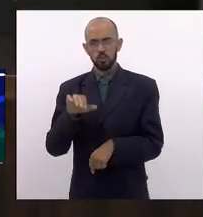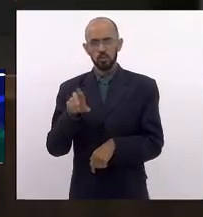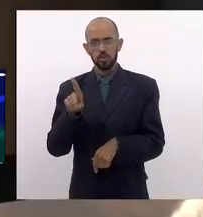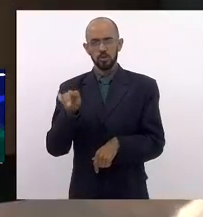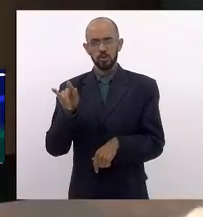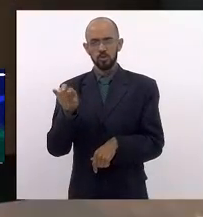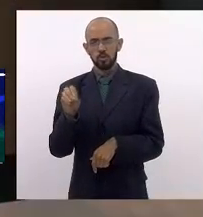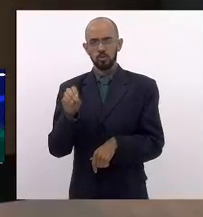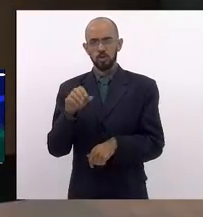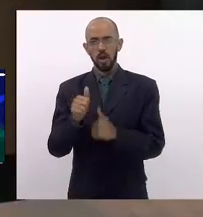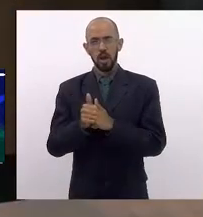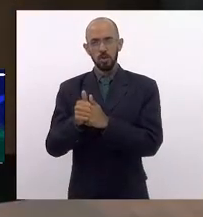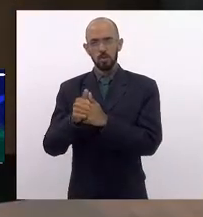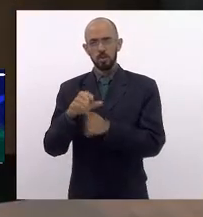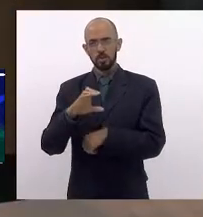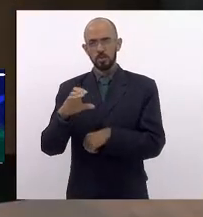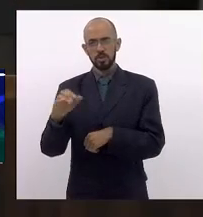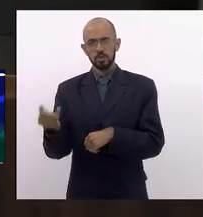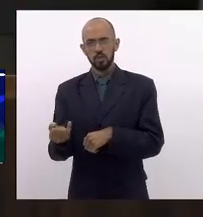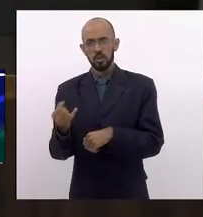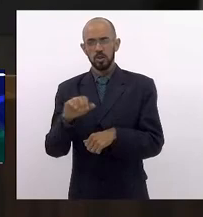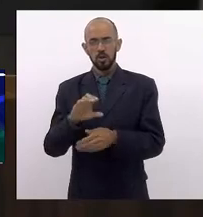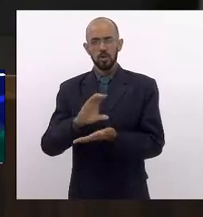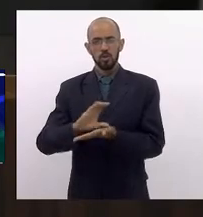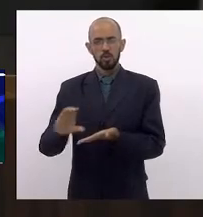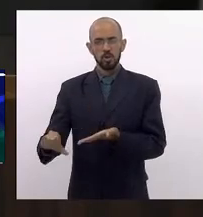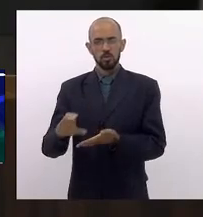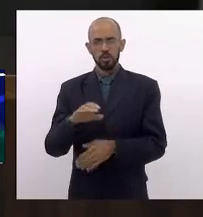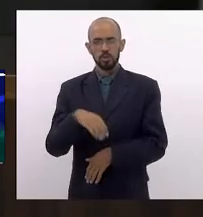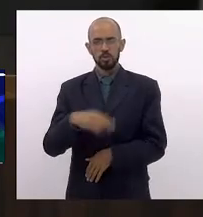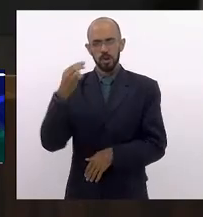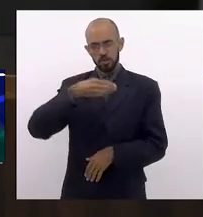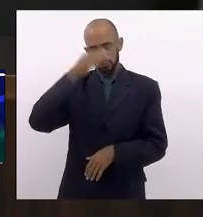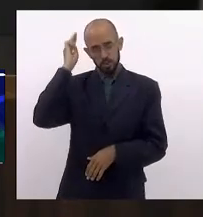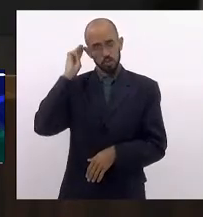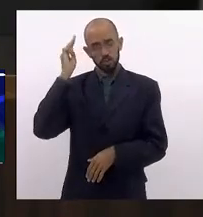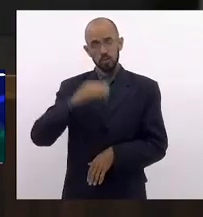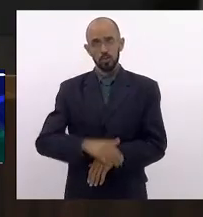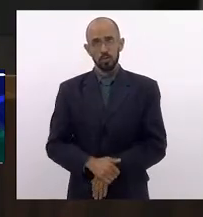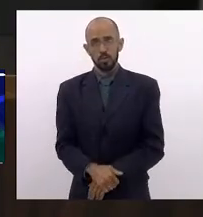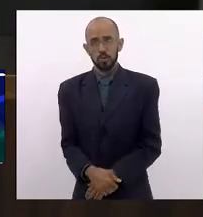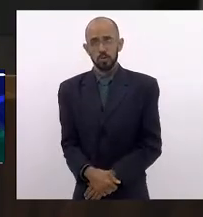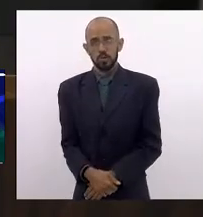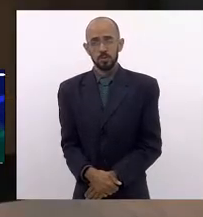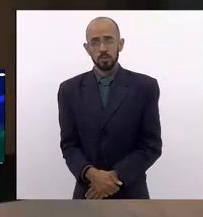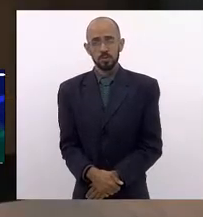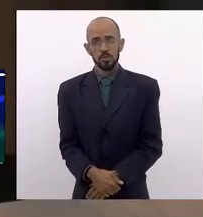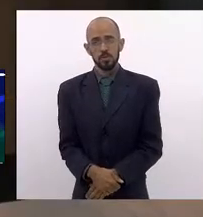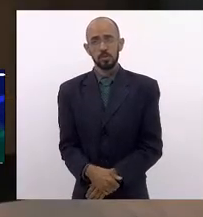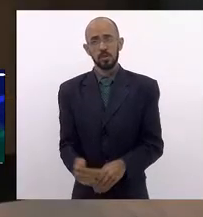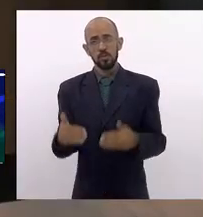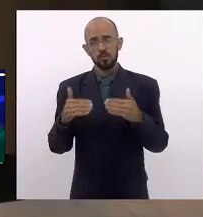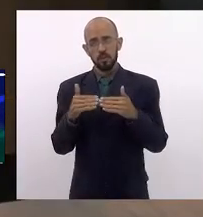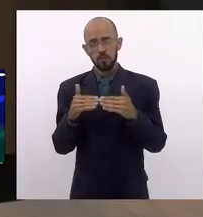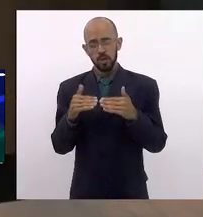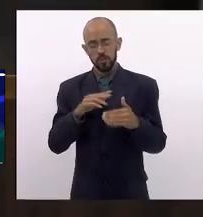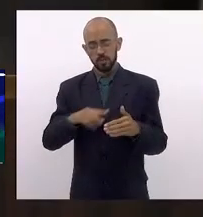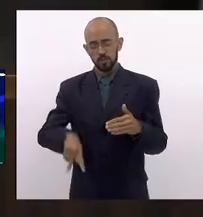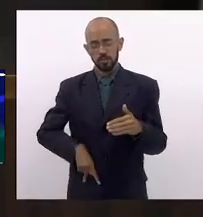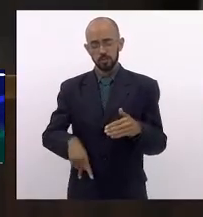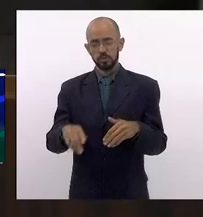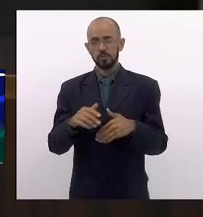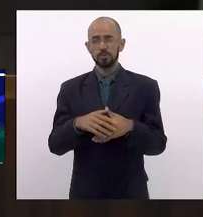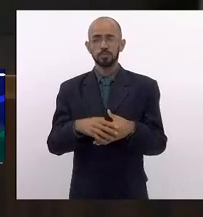acompanho o parecer da ccj só pela comissão de orçamento que tá do massa plástica o parecer favorável todos